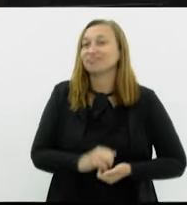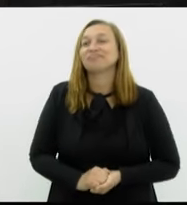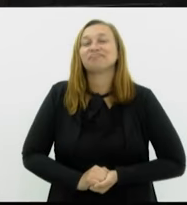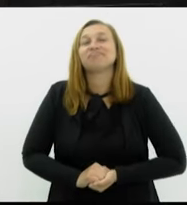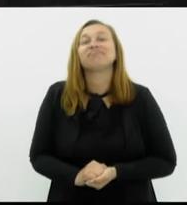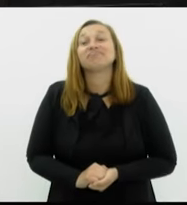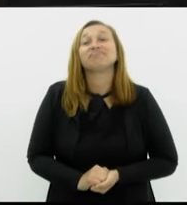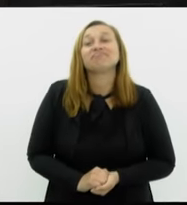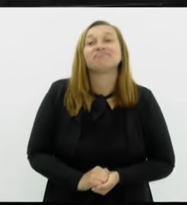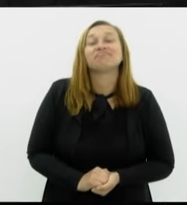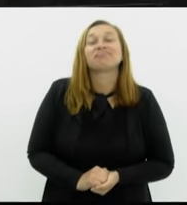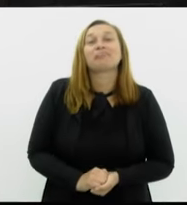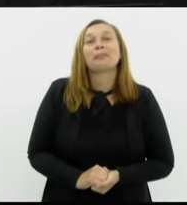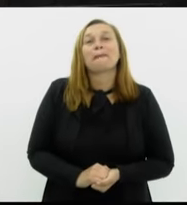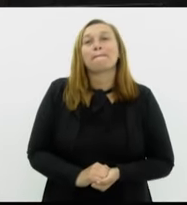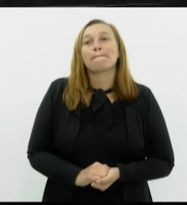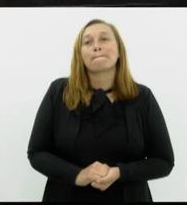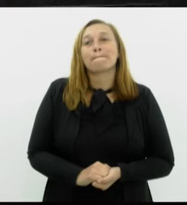remota.